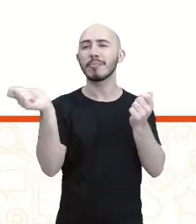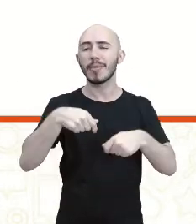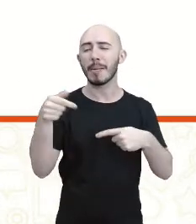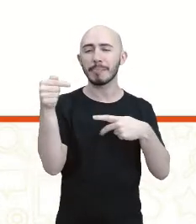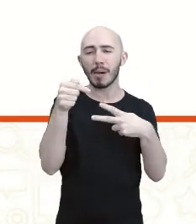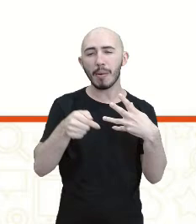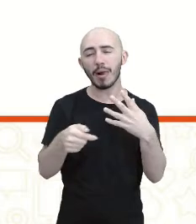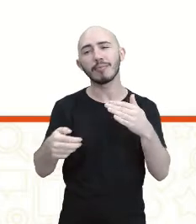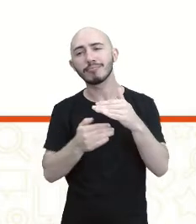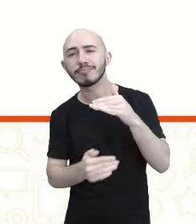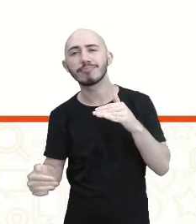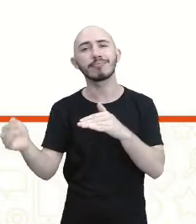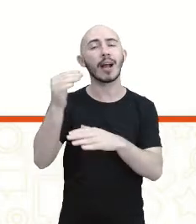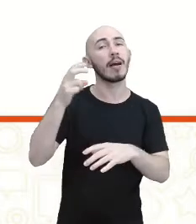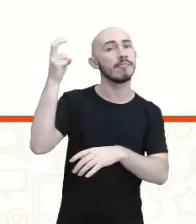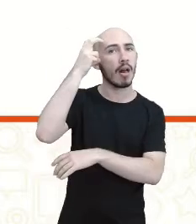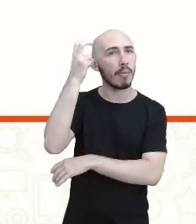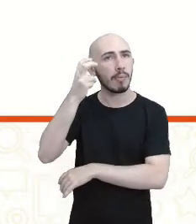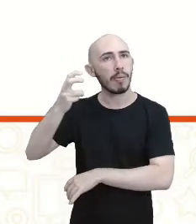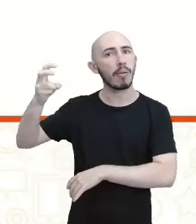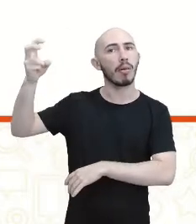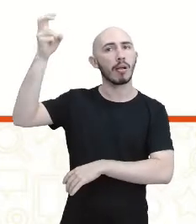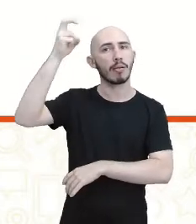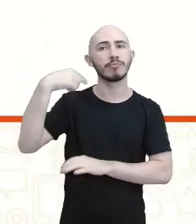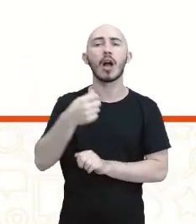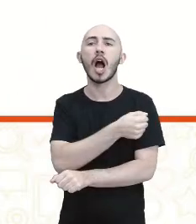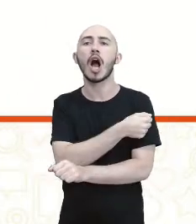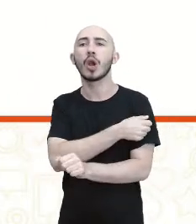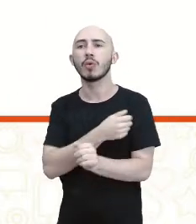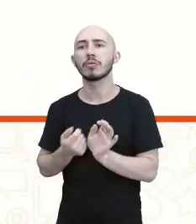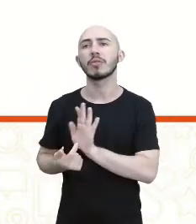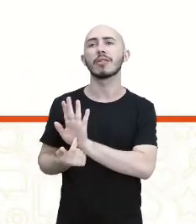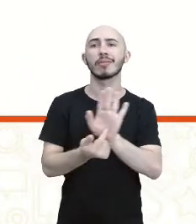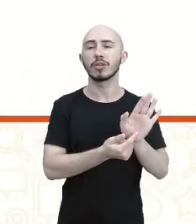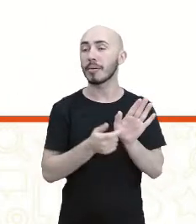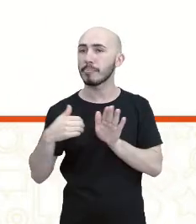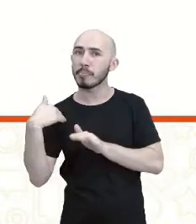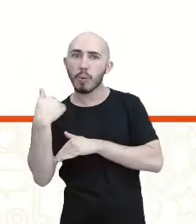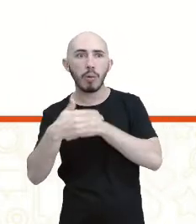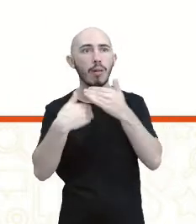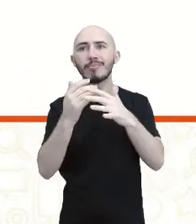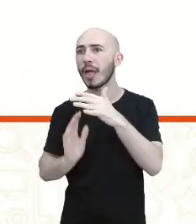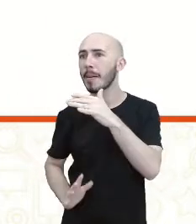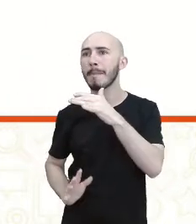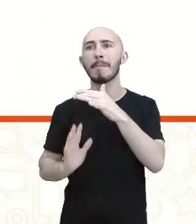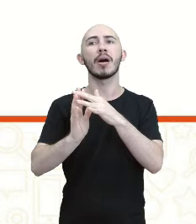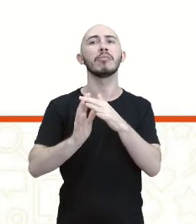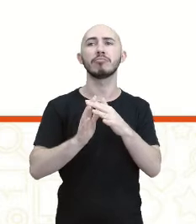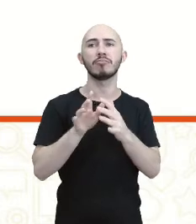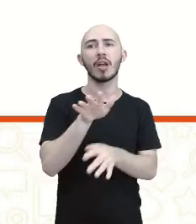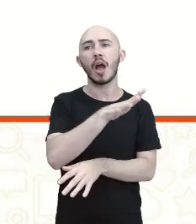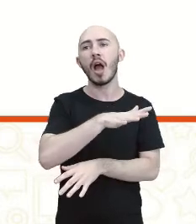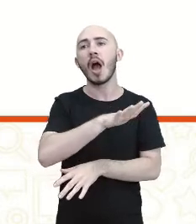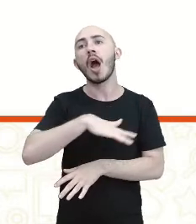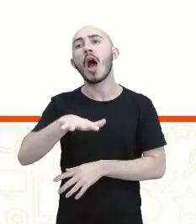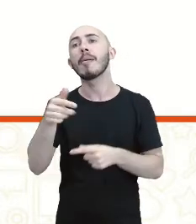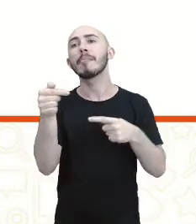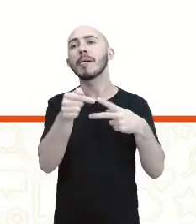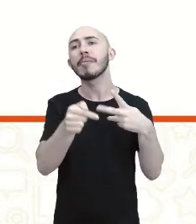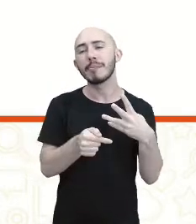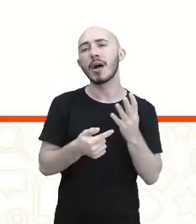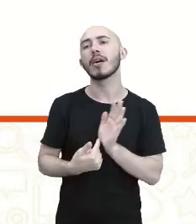os educandos que apresentarem notável desempenho e elevada potencialidade em qualquer um dos seguintes